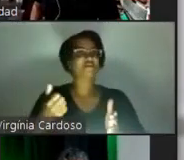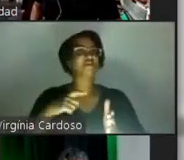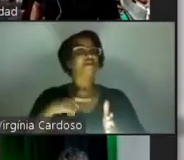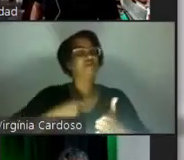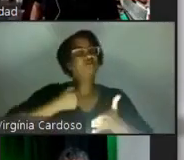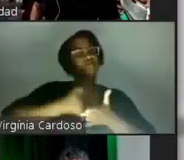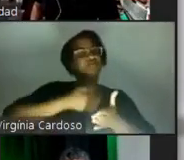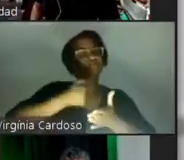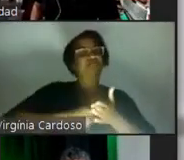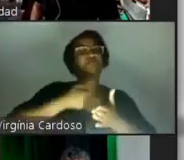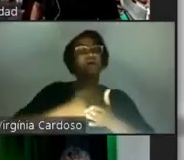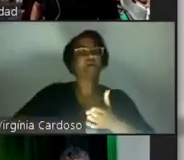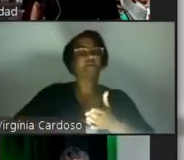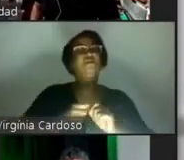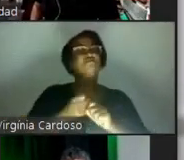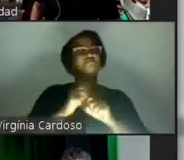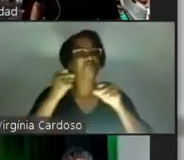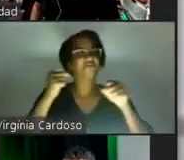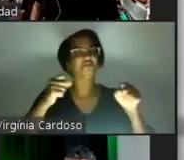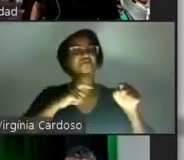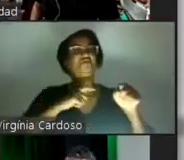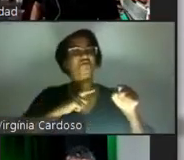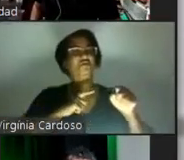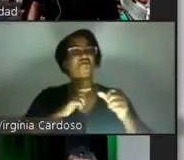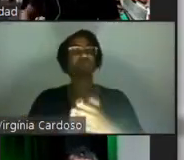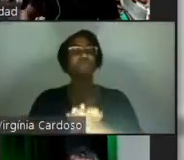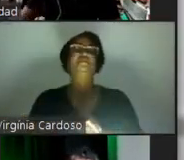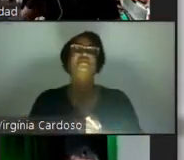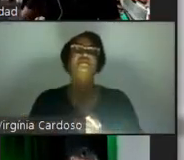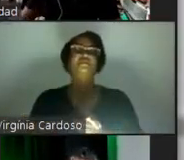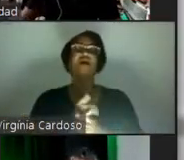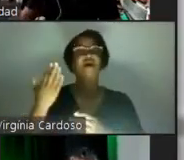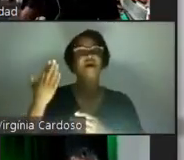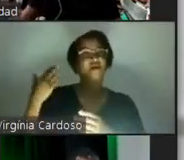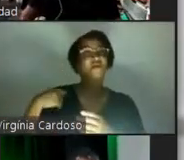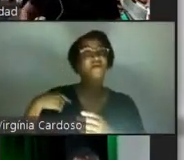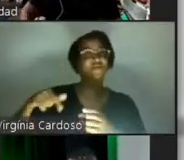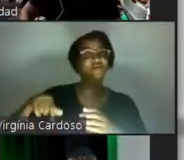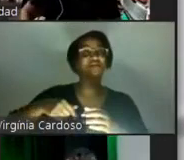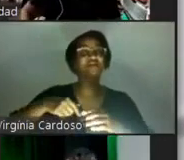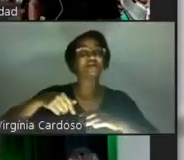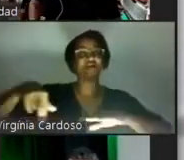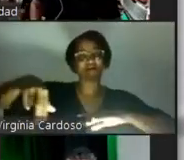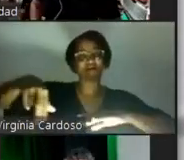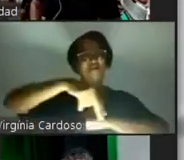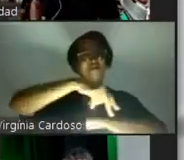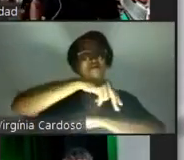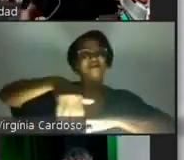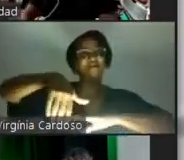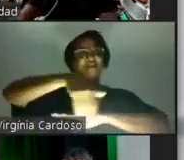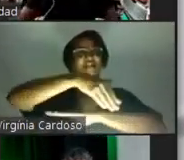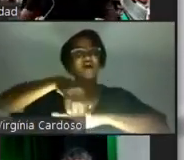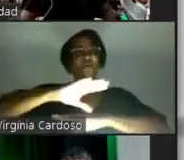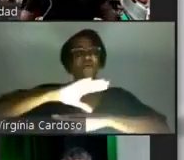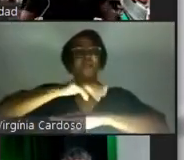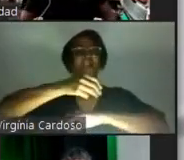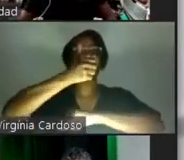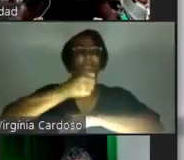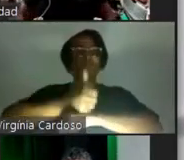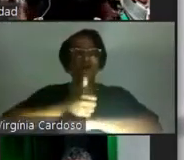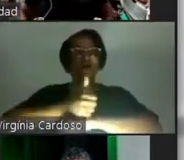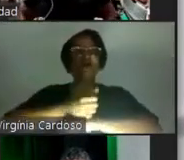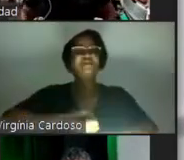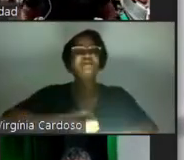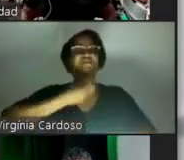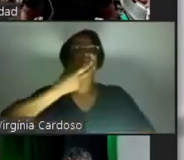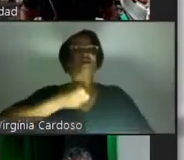isso. Desde a época que você andava pelas ruas, né, Cida? Dizendo poesia nas praças, não sei o que e tal,